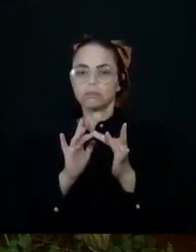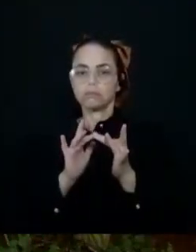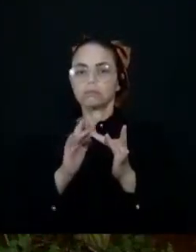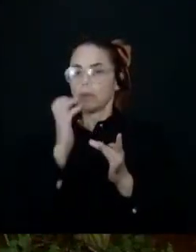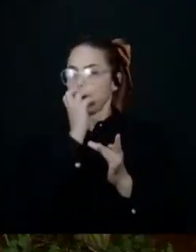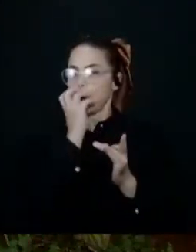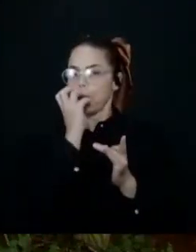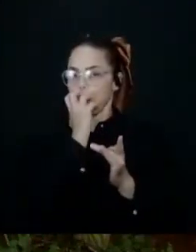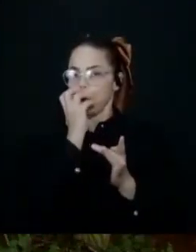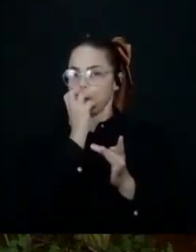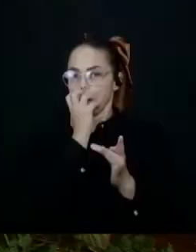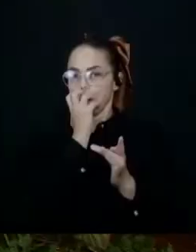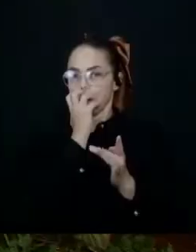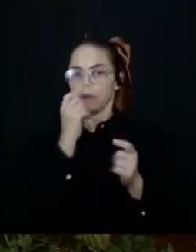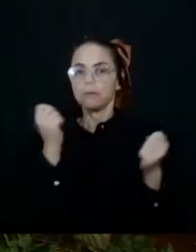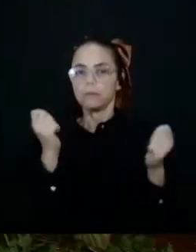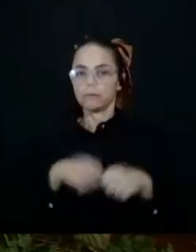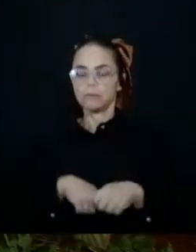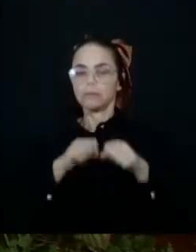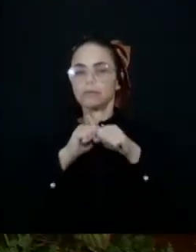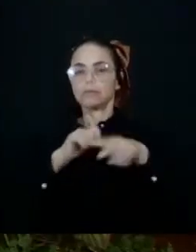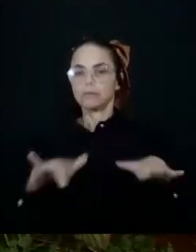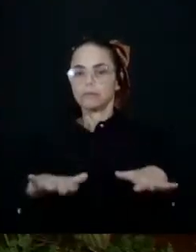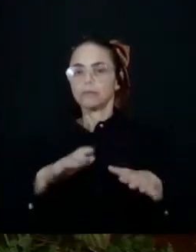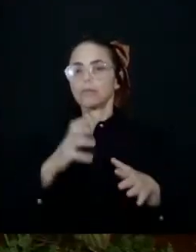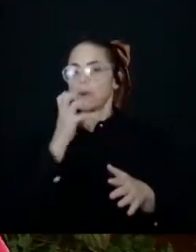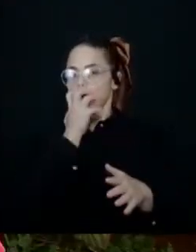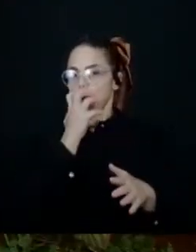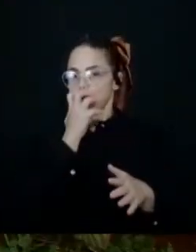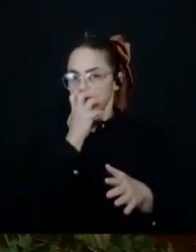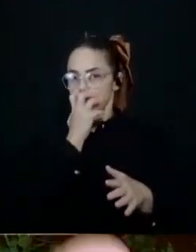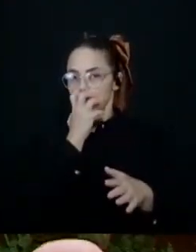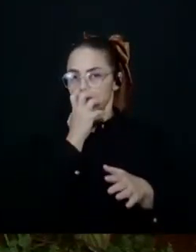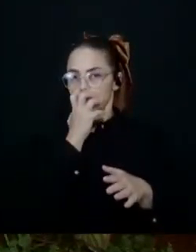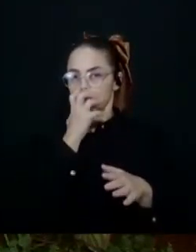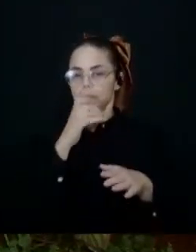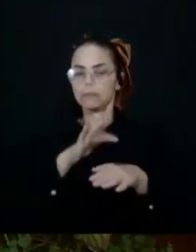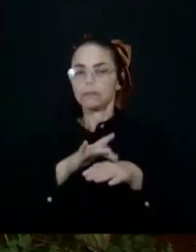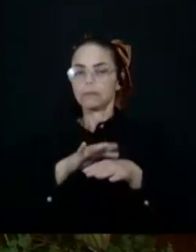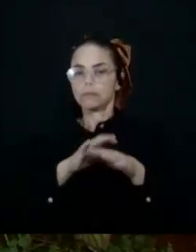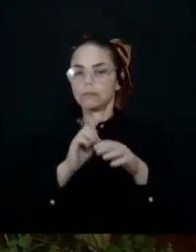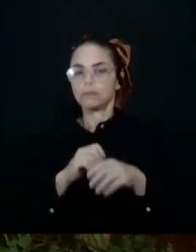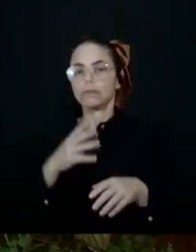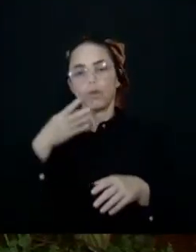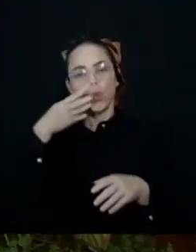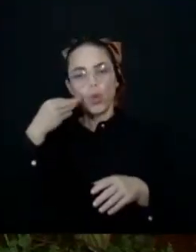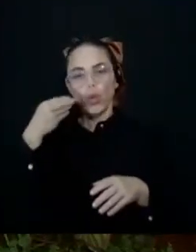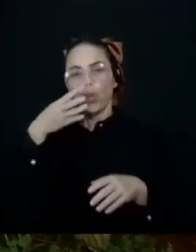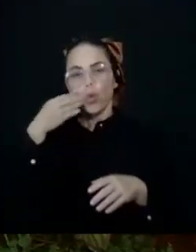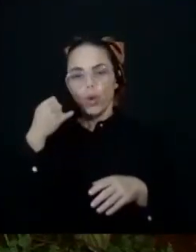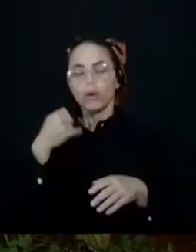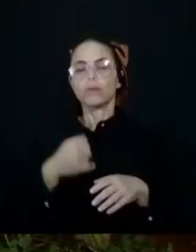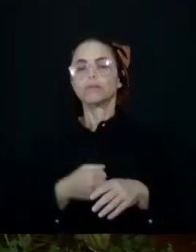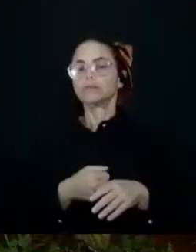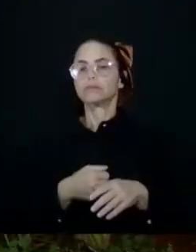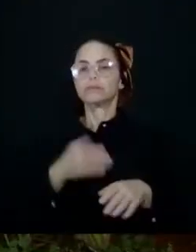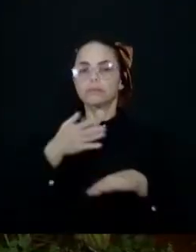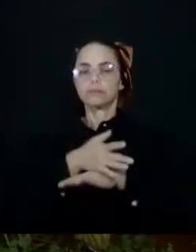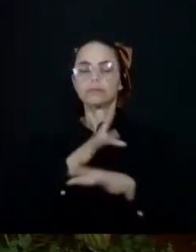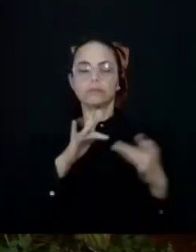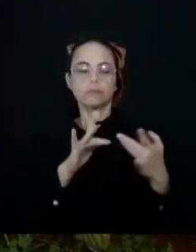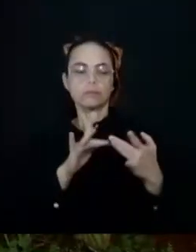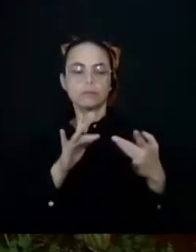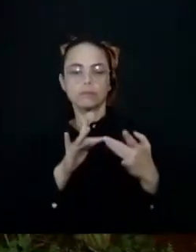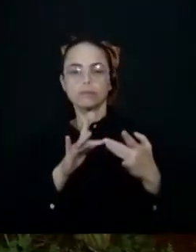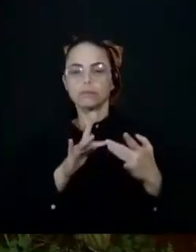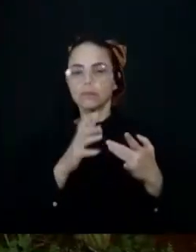principalmente, porque pode ser transmitido para cachorros essa doença, ou gatos, então é importante que ela não entre em contato com o pet